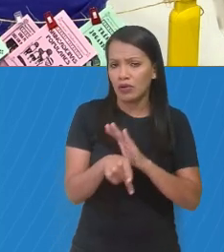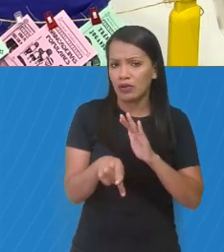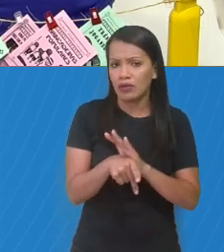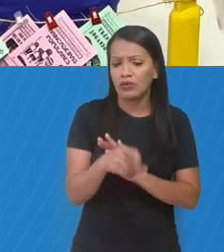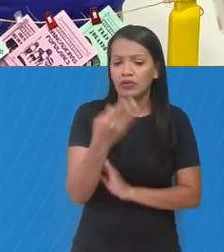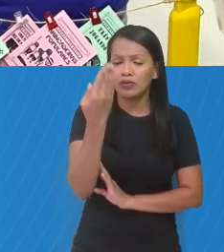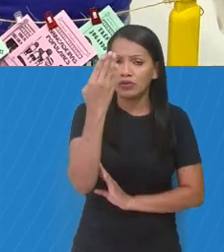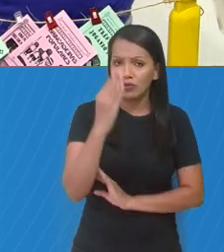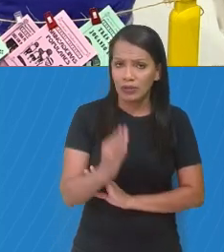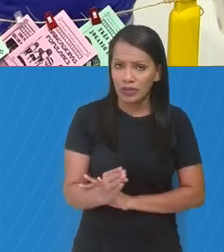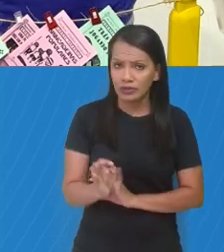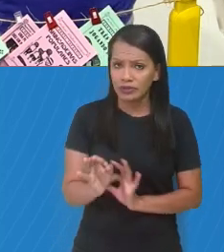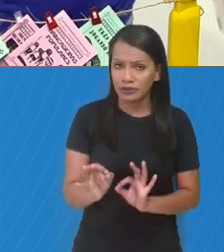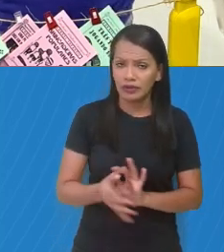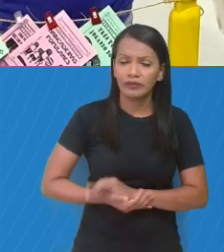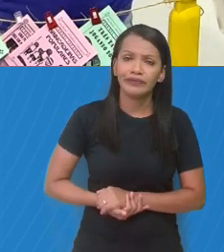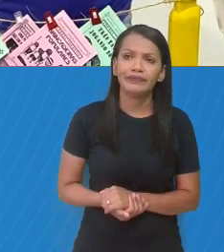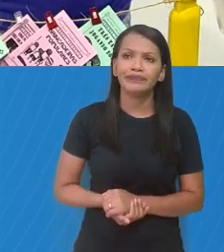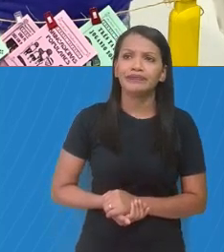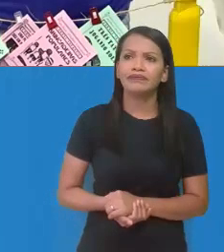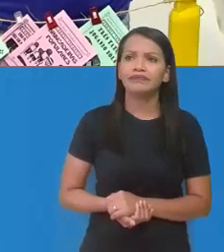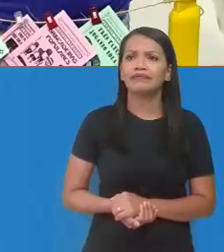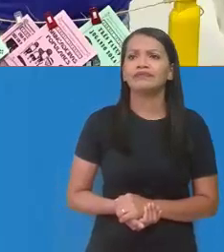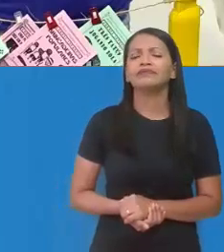do Brasil.